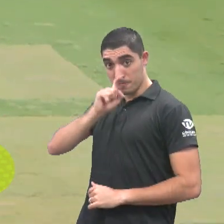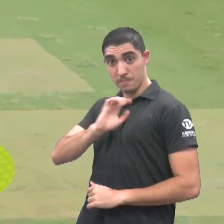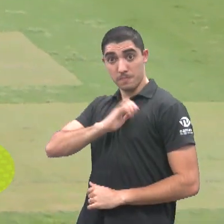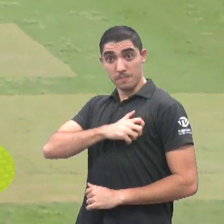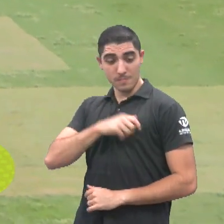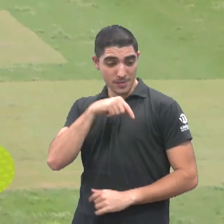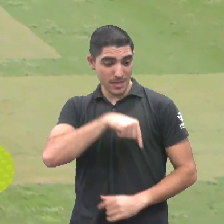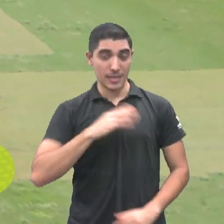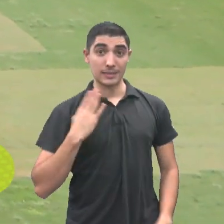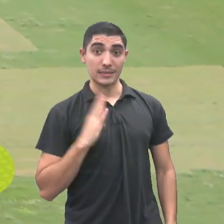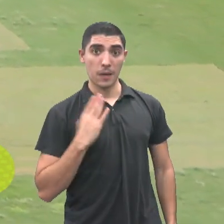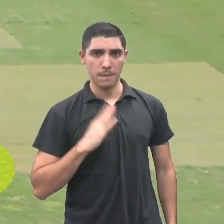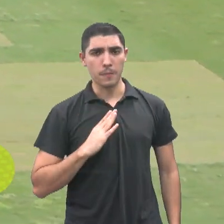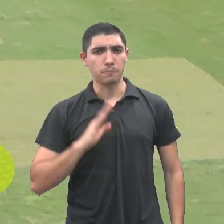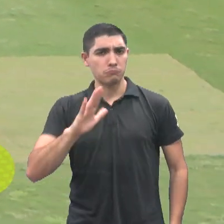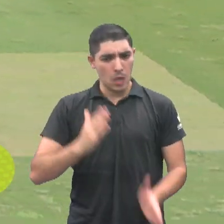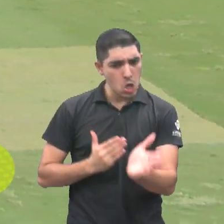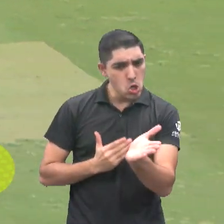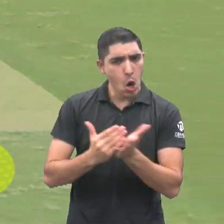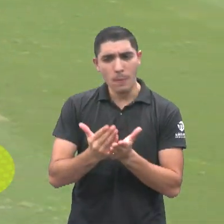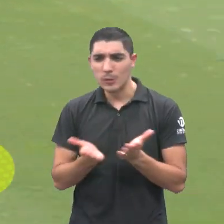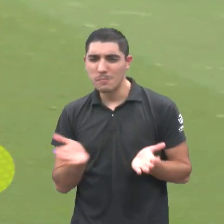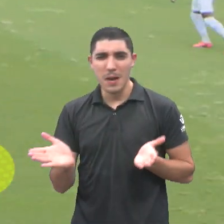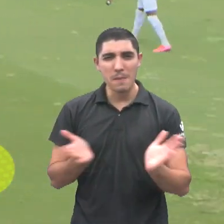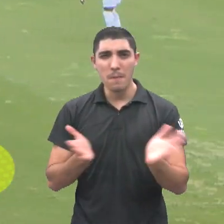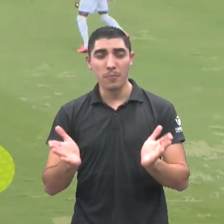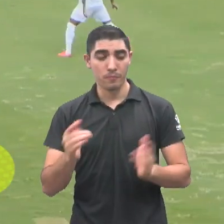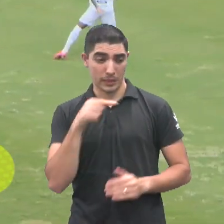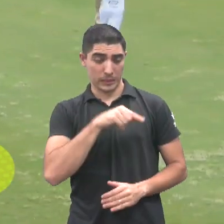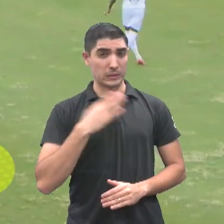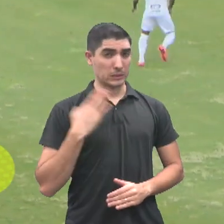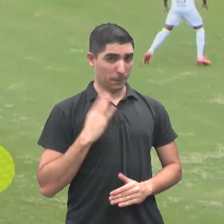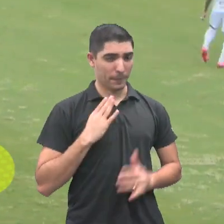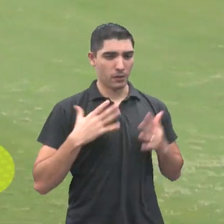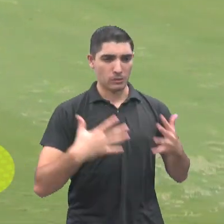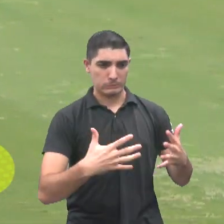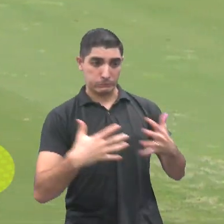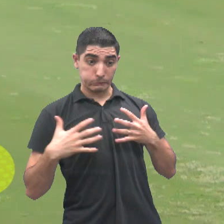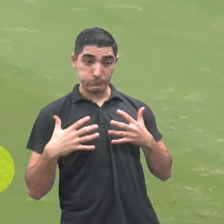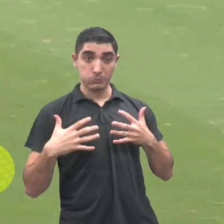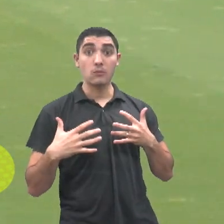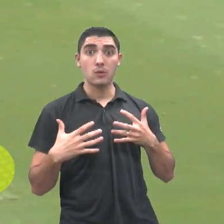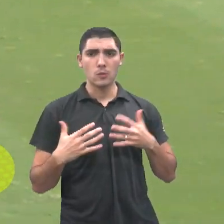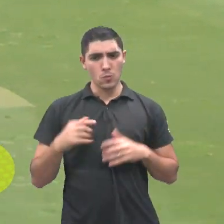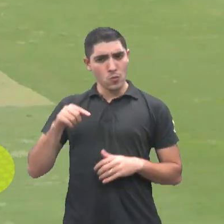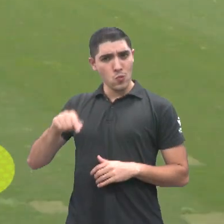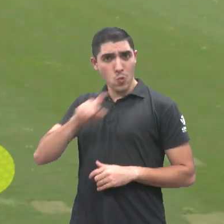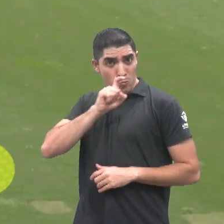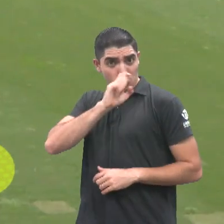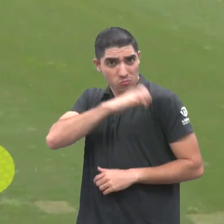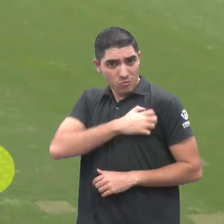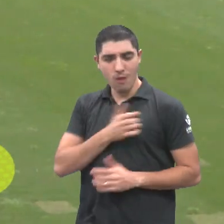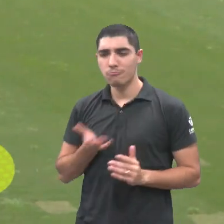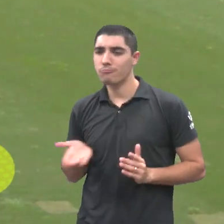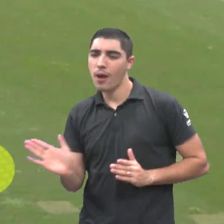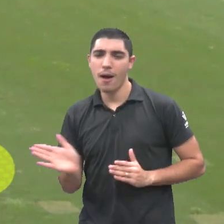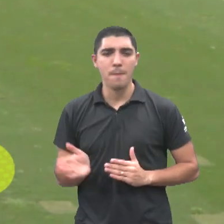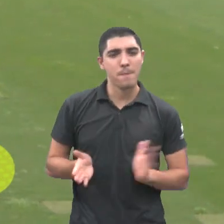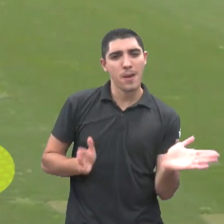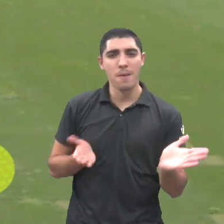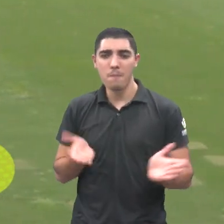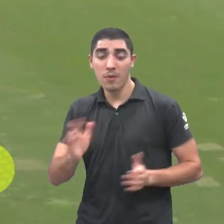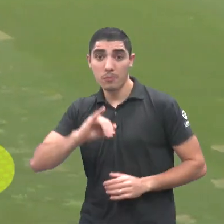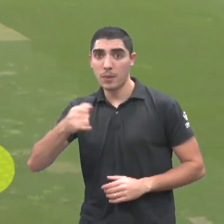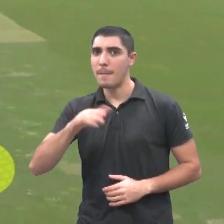jogo começou com o time de Sorocaba acuado e a Águia livre para trocar passes. Mas era